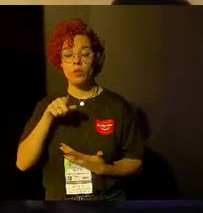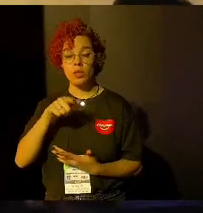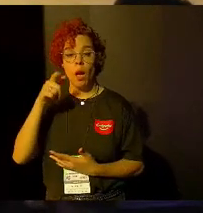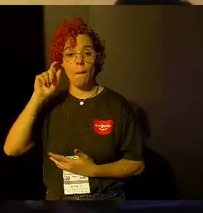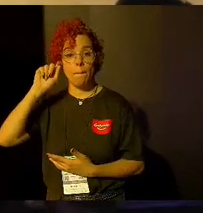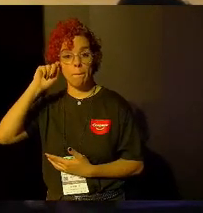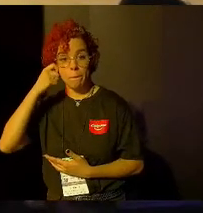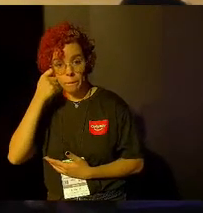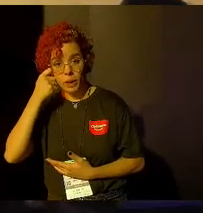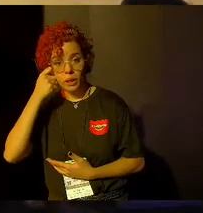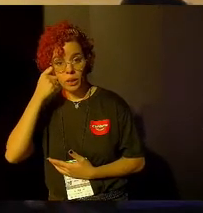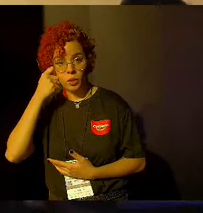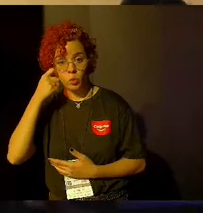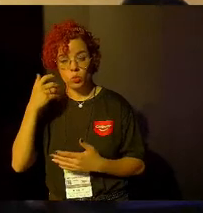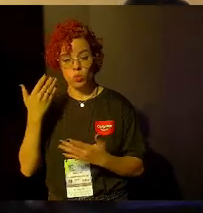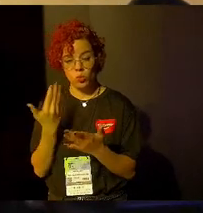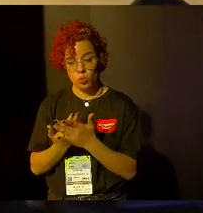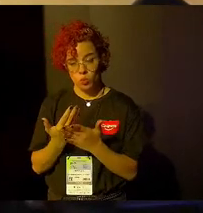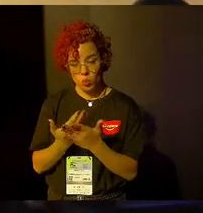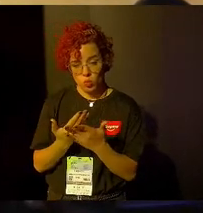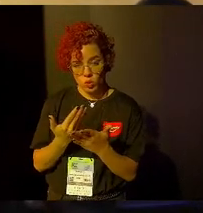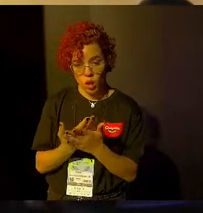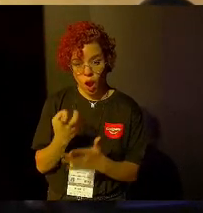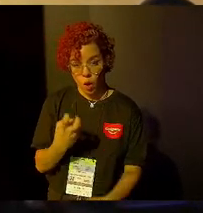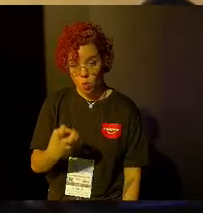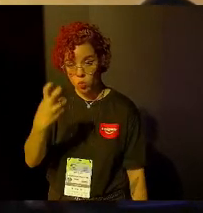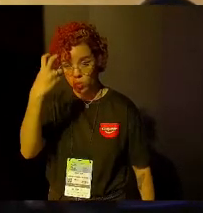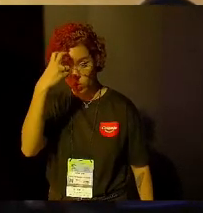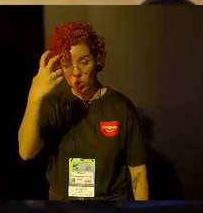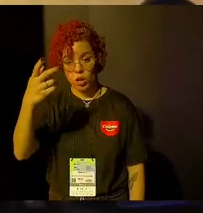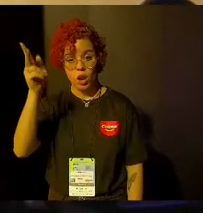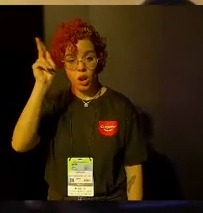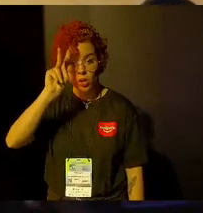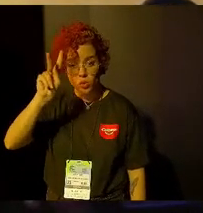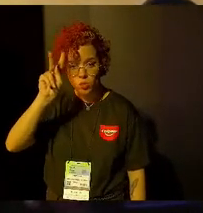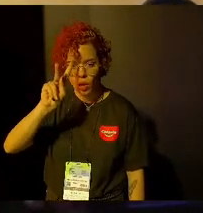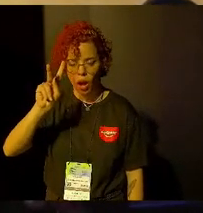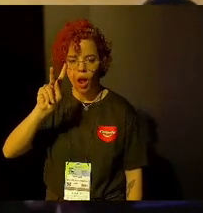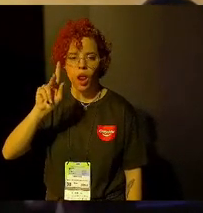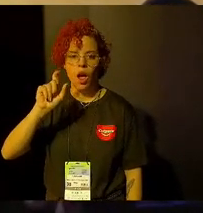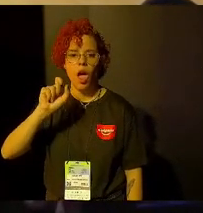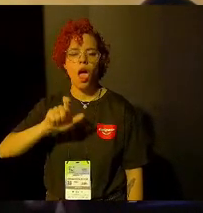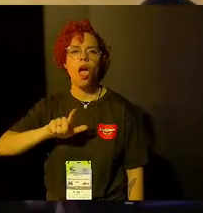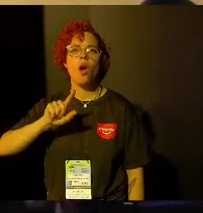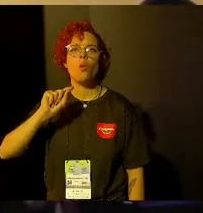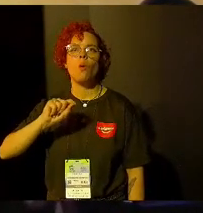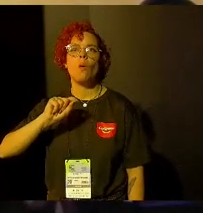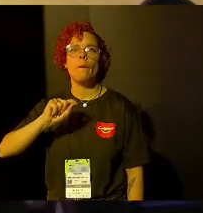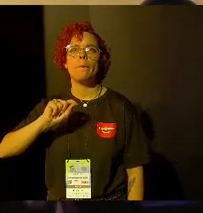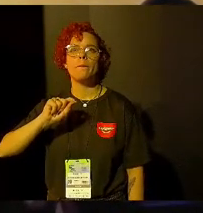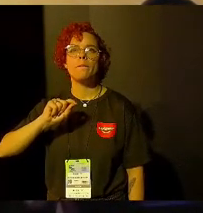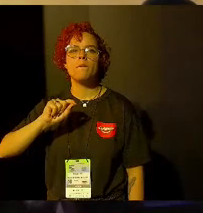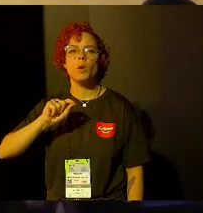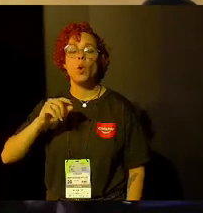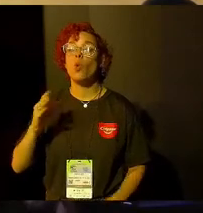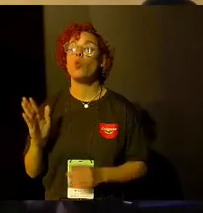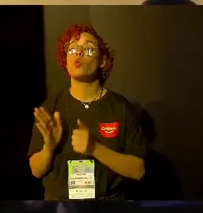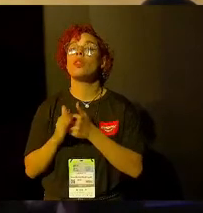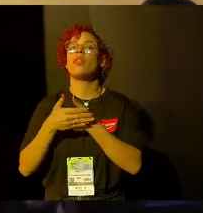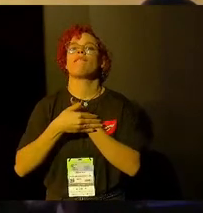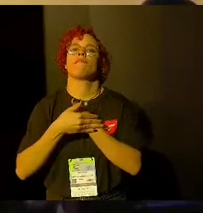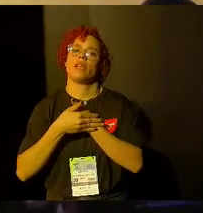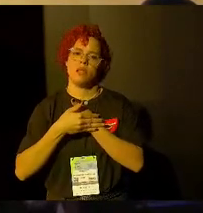estudar a sua cultura e a sua história é criar uma espécie de sistema imunológico